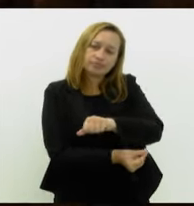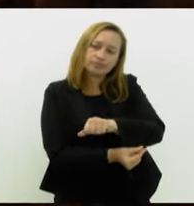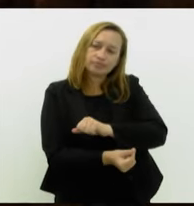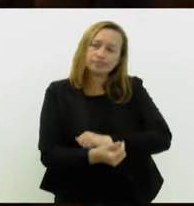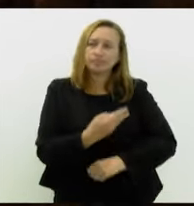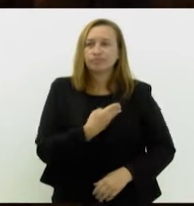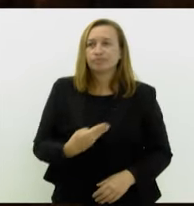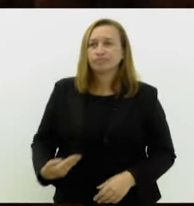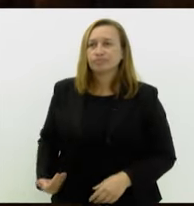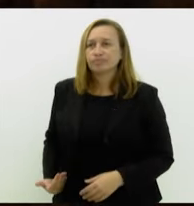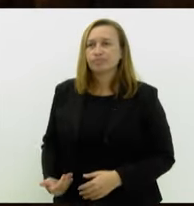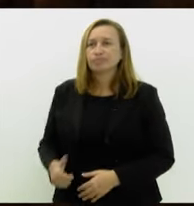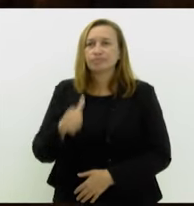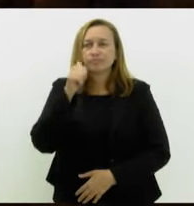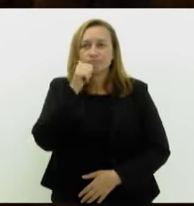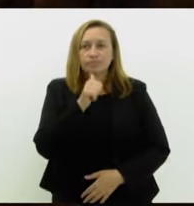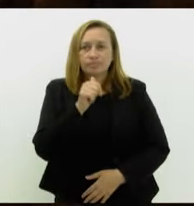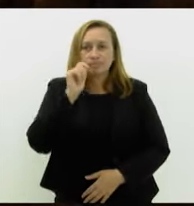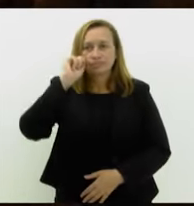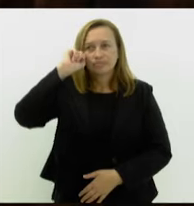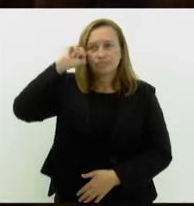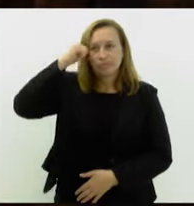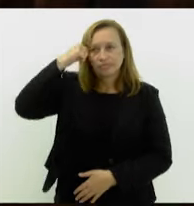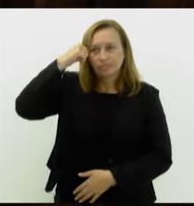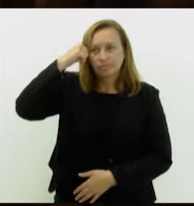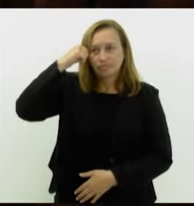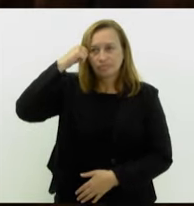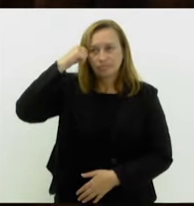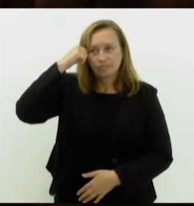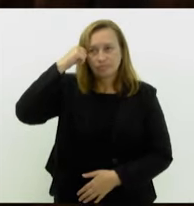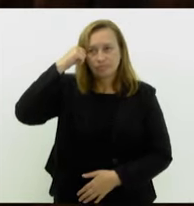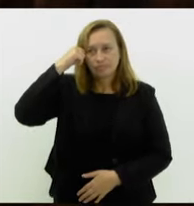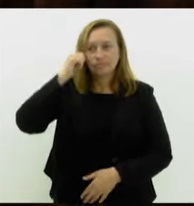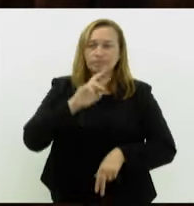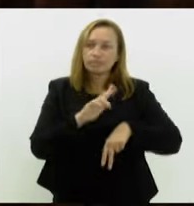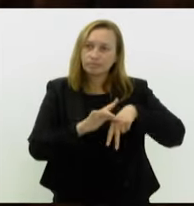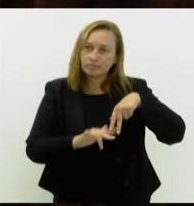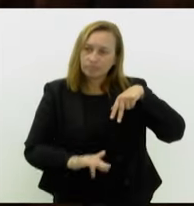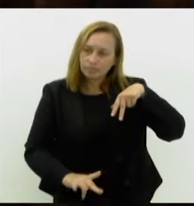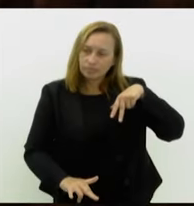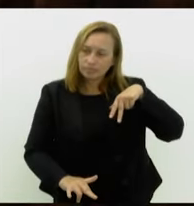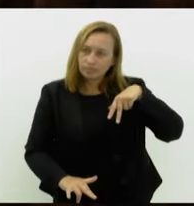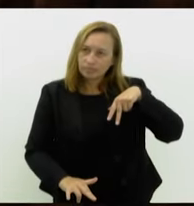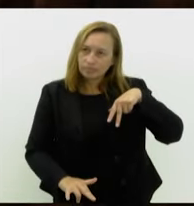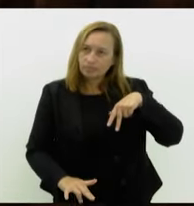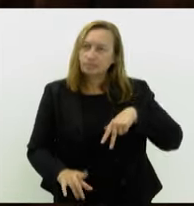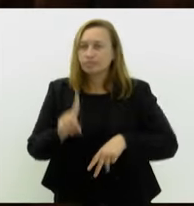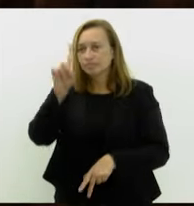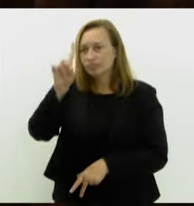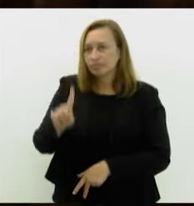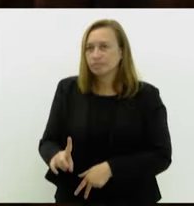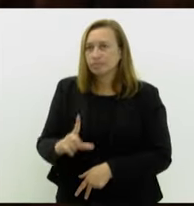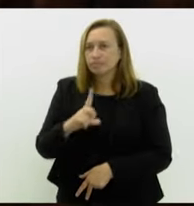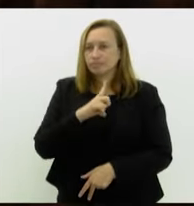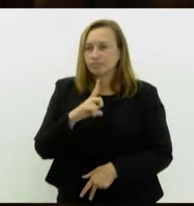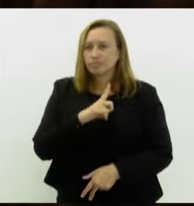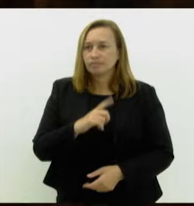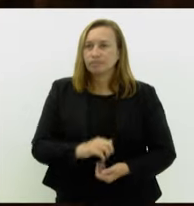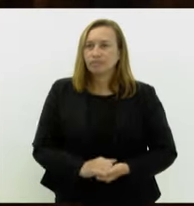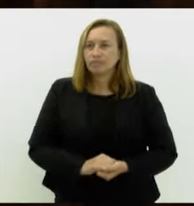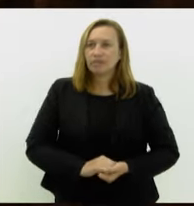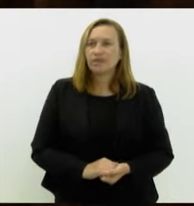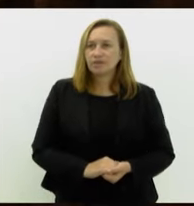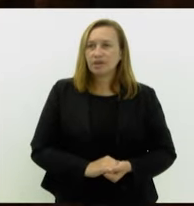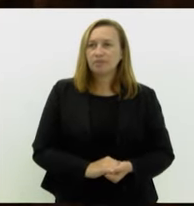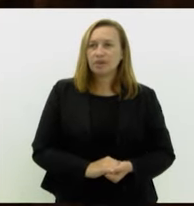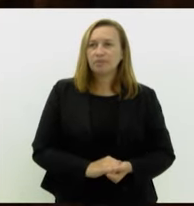mulheres as mulheres negras contadas no gênero feminino TM direito a uma parte desse